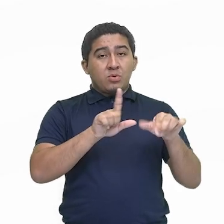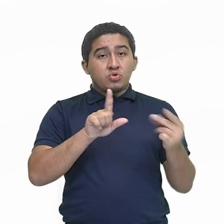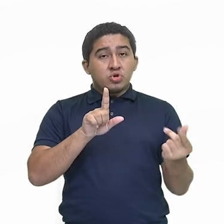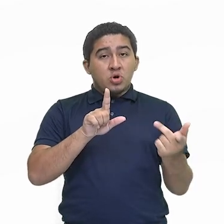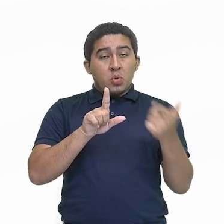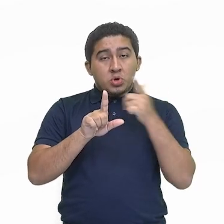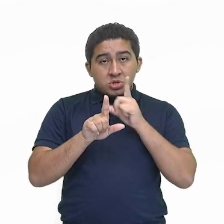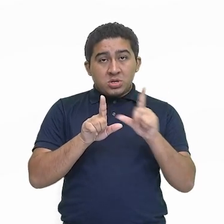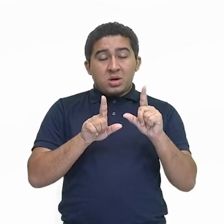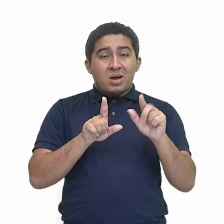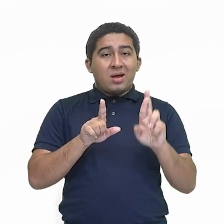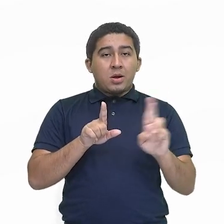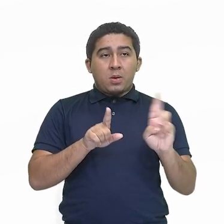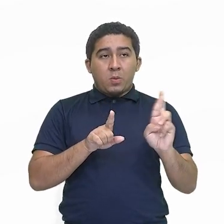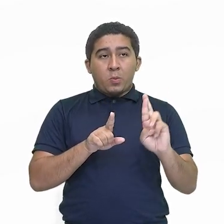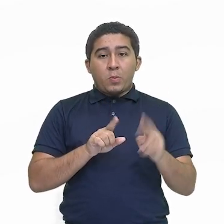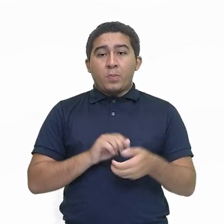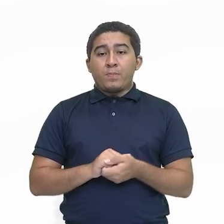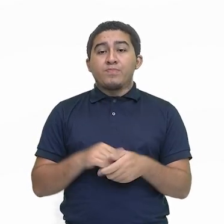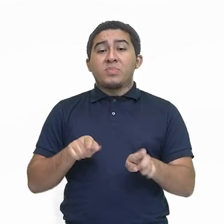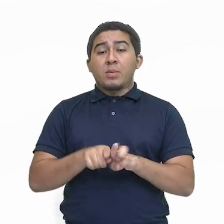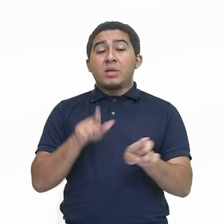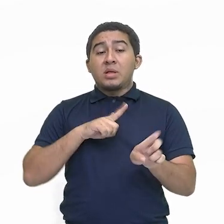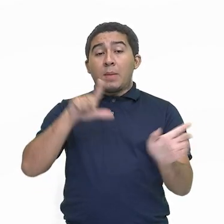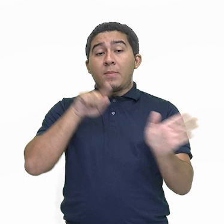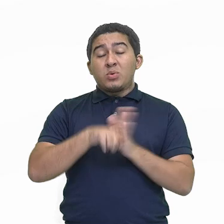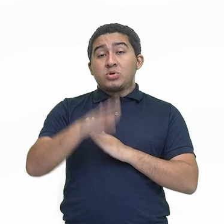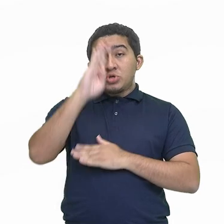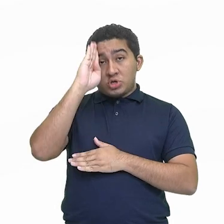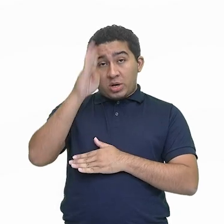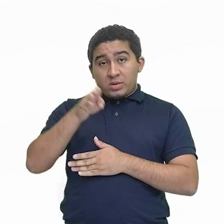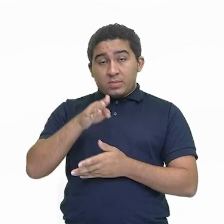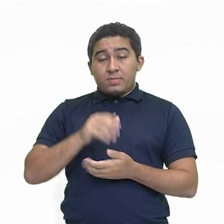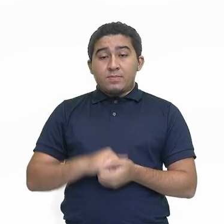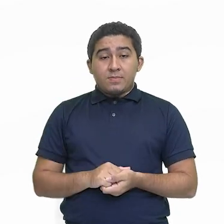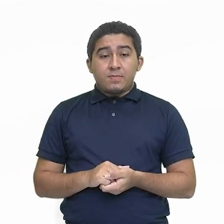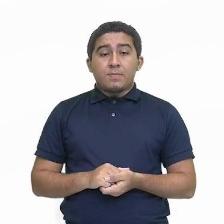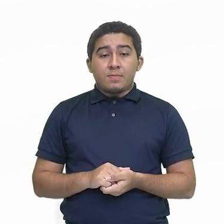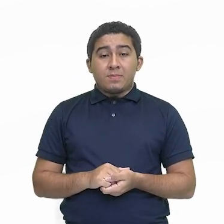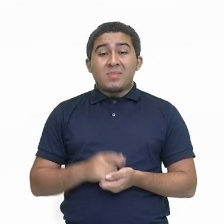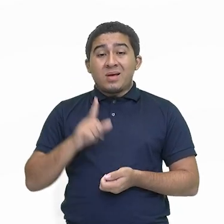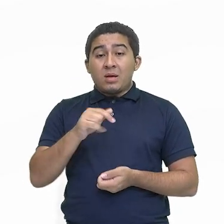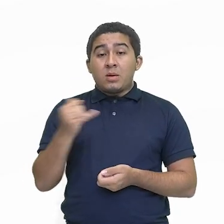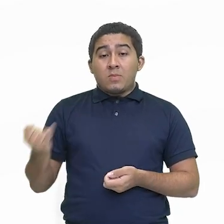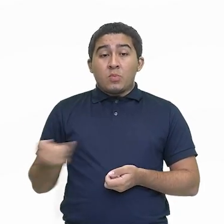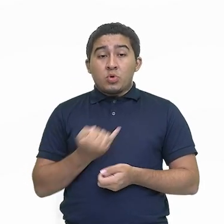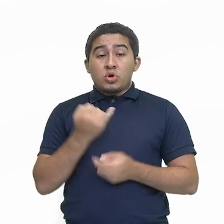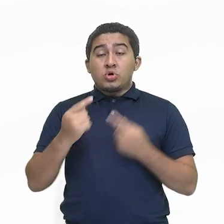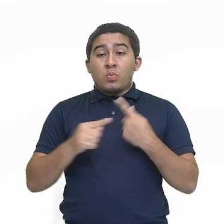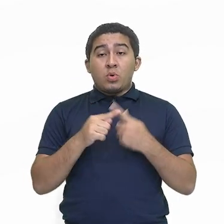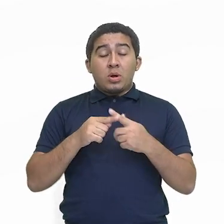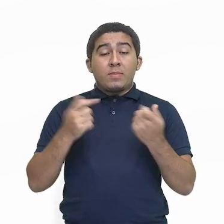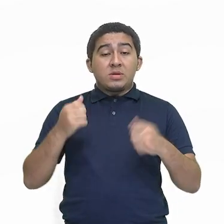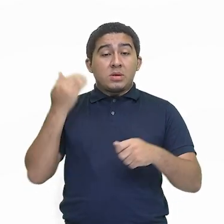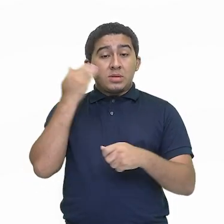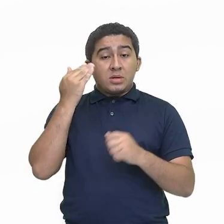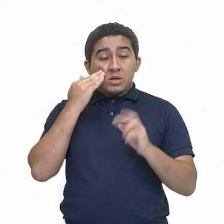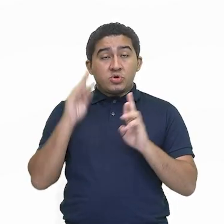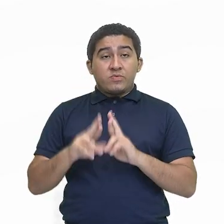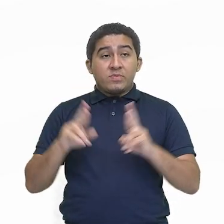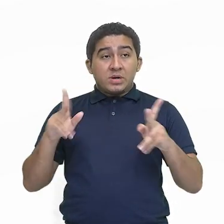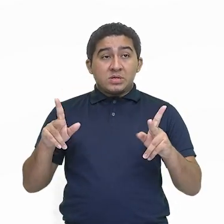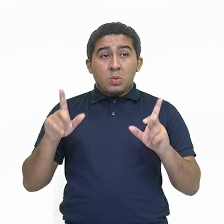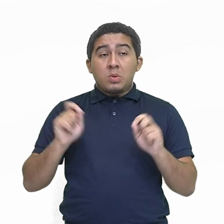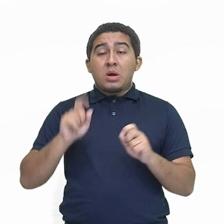tá bom? E aí nós temos o comando, e esse comando é muito importante, tá bom? Porque nós temos aí que diferenciar o que